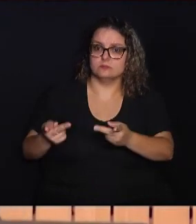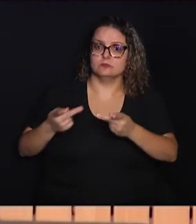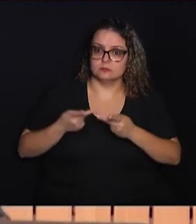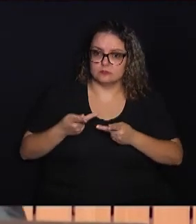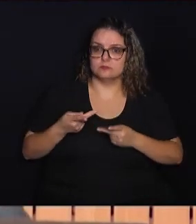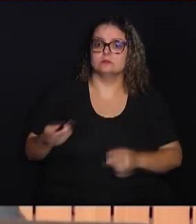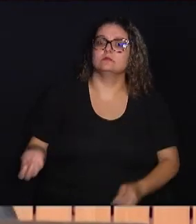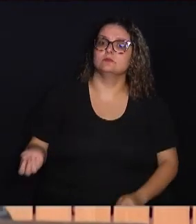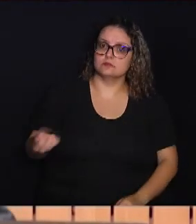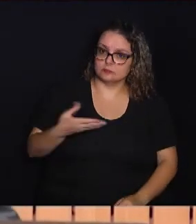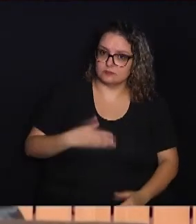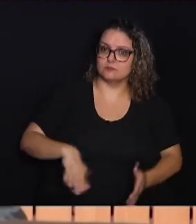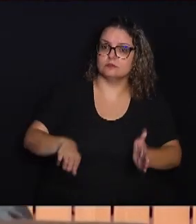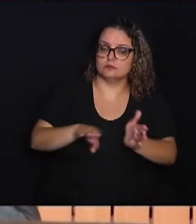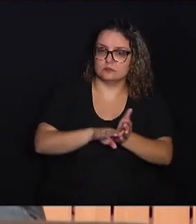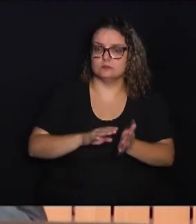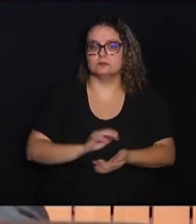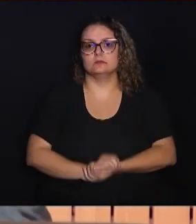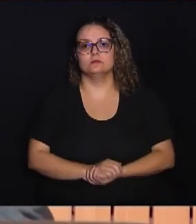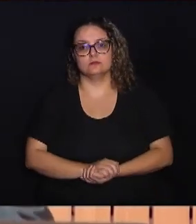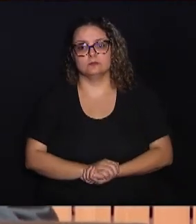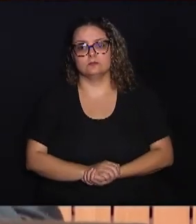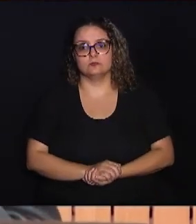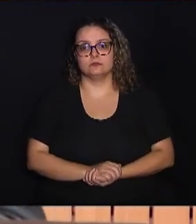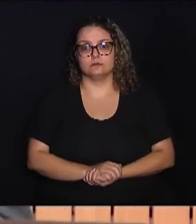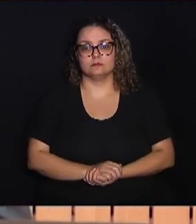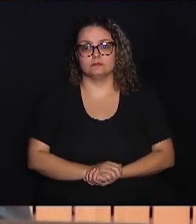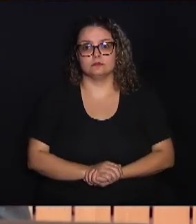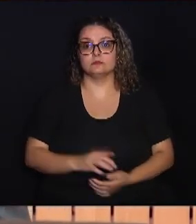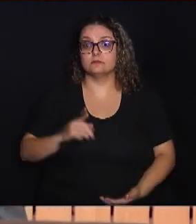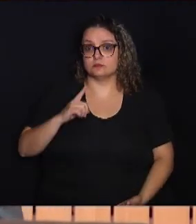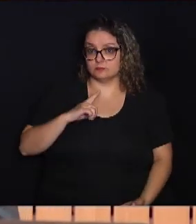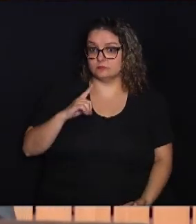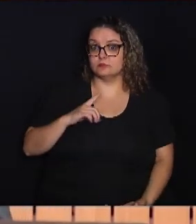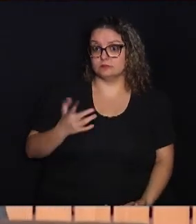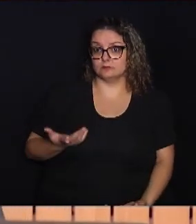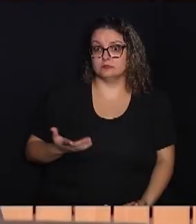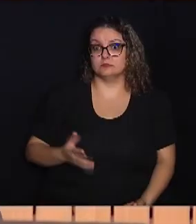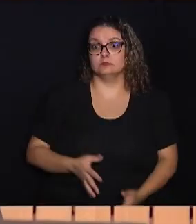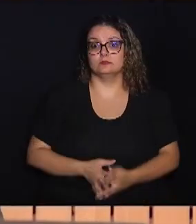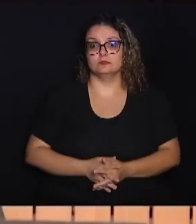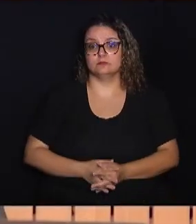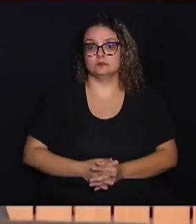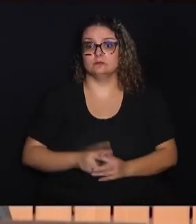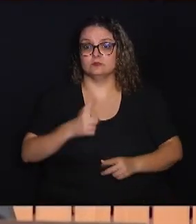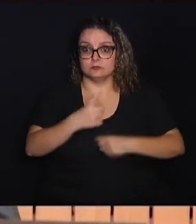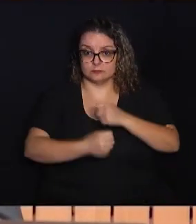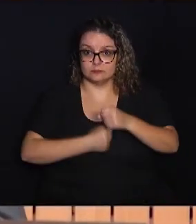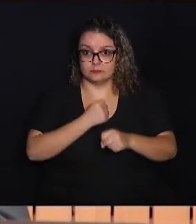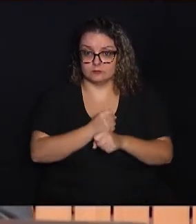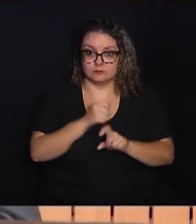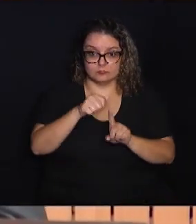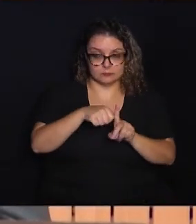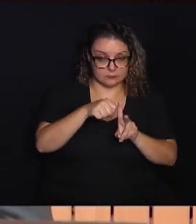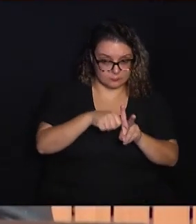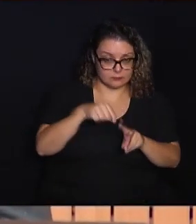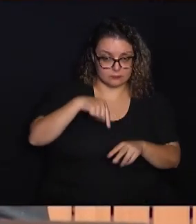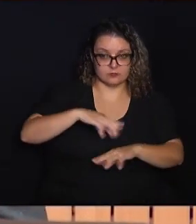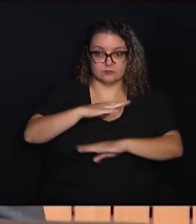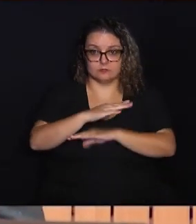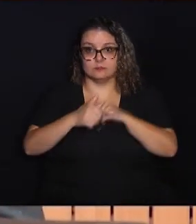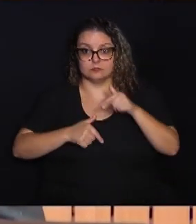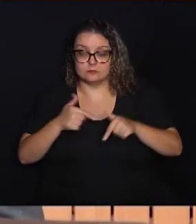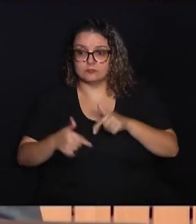novatos que chegaram e eu tive eu tenho 1 ano e do meses nessa casa